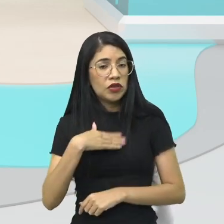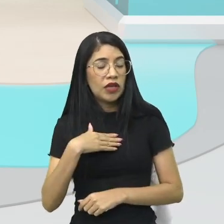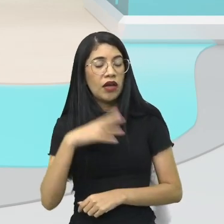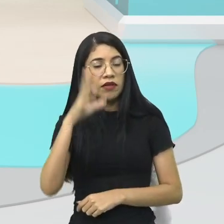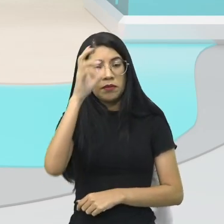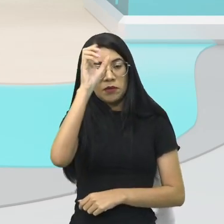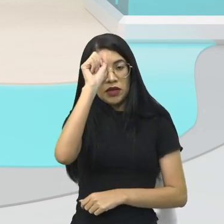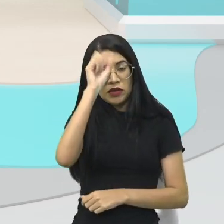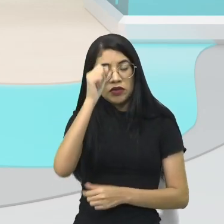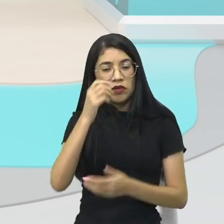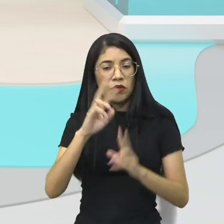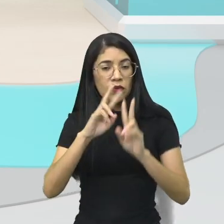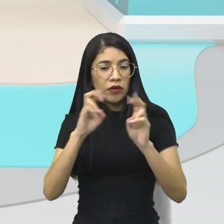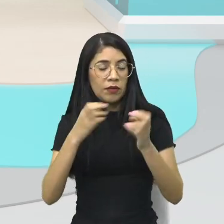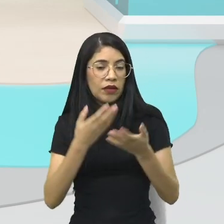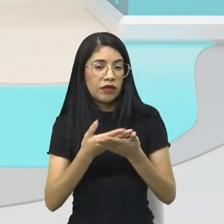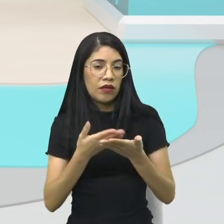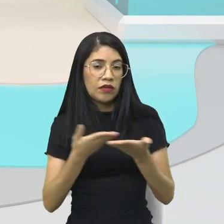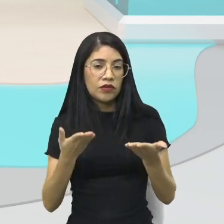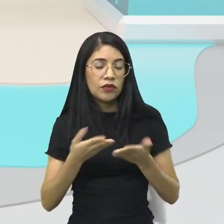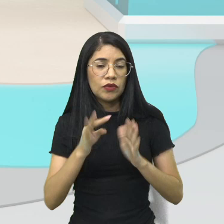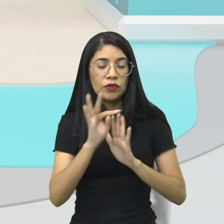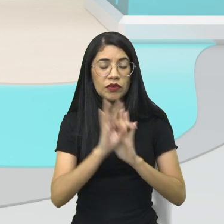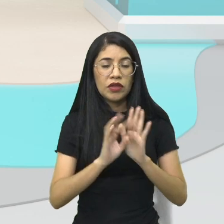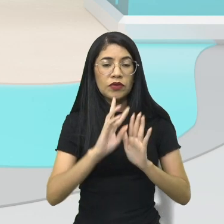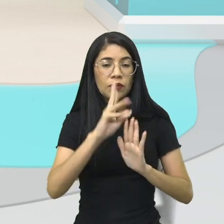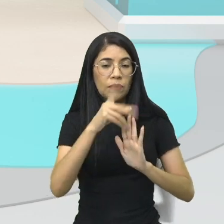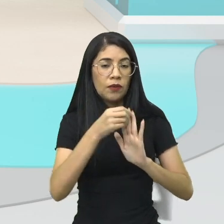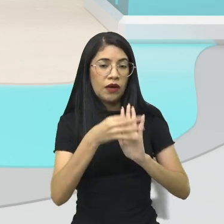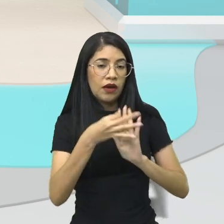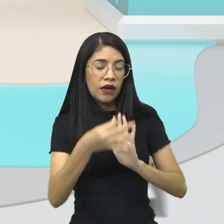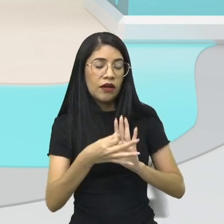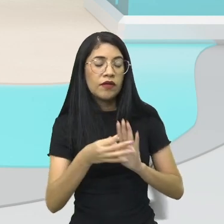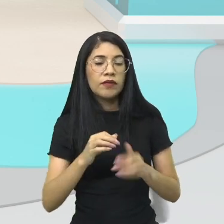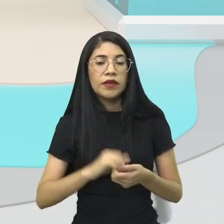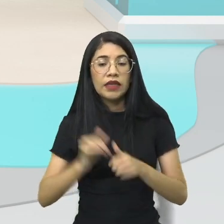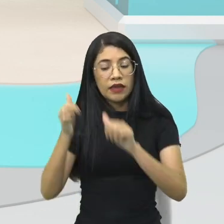tenham aprendido mais um pouquinho aí sobre os nossos textos argumentativos e